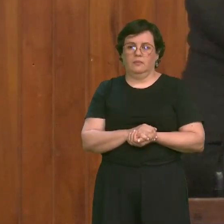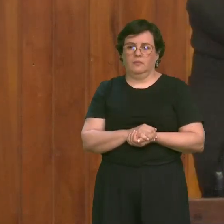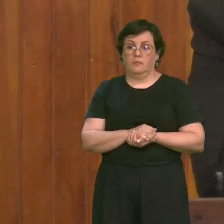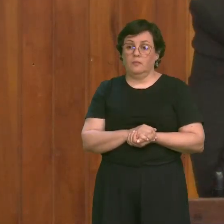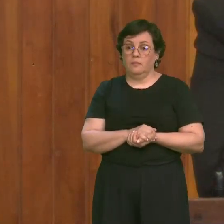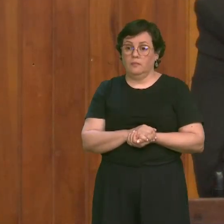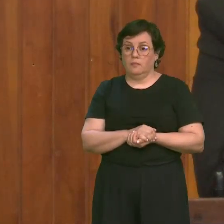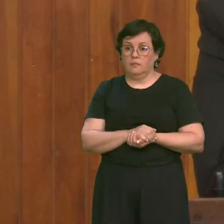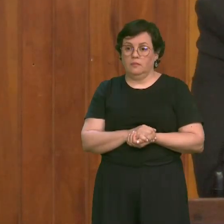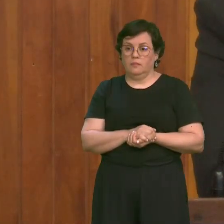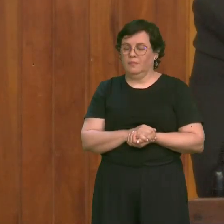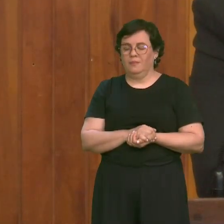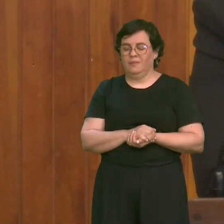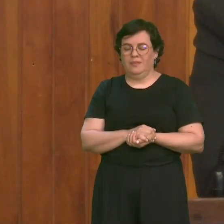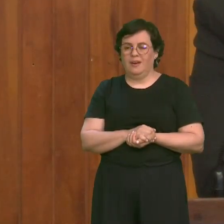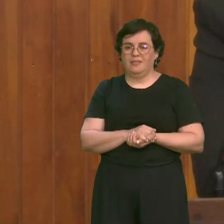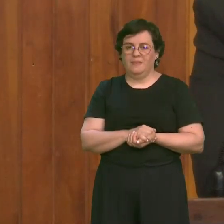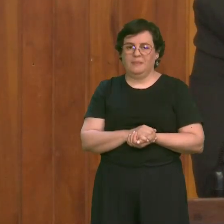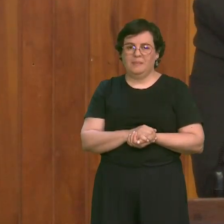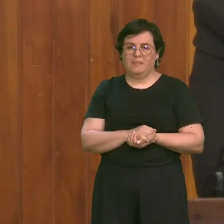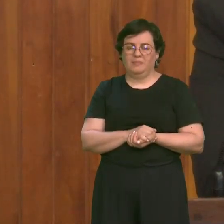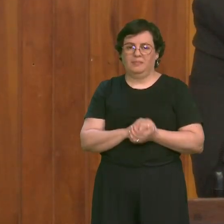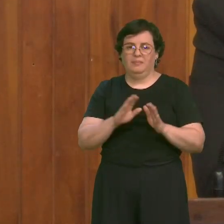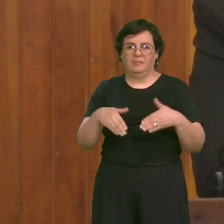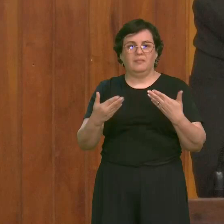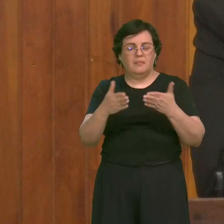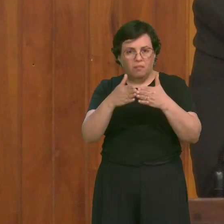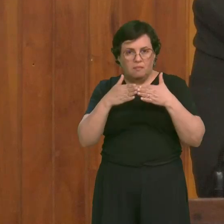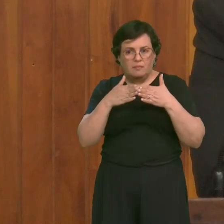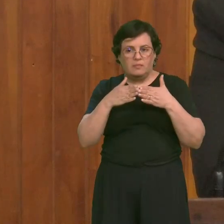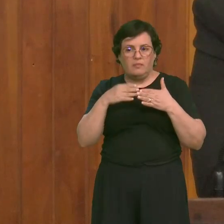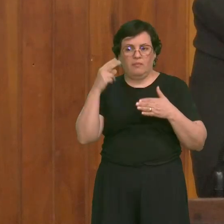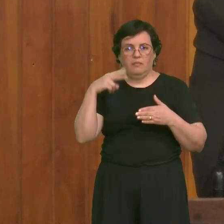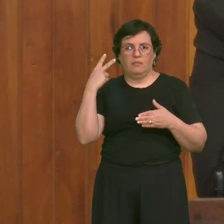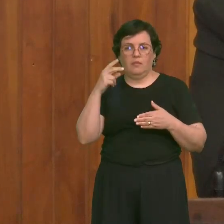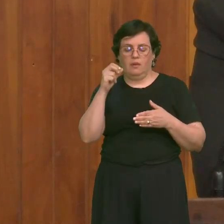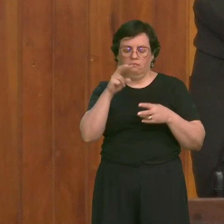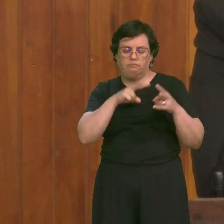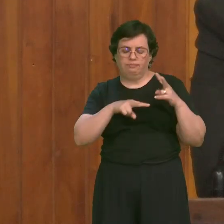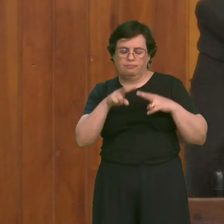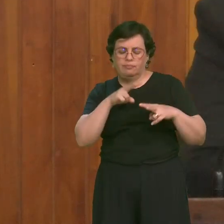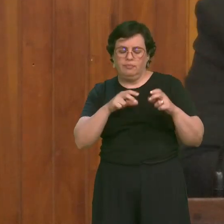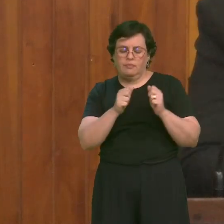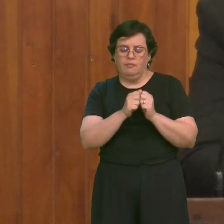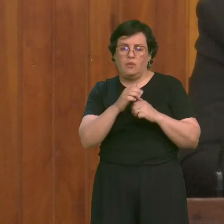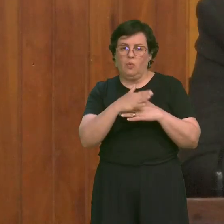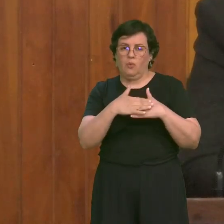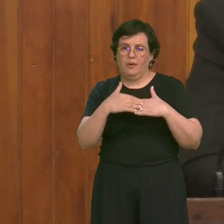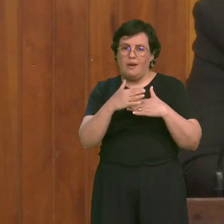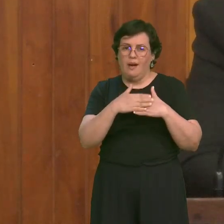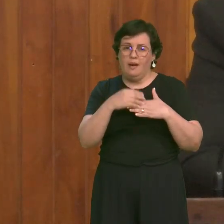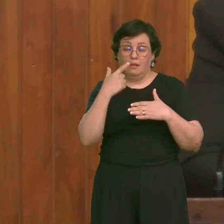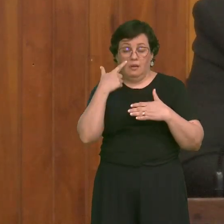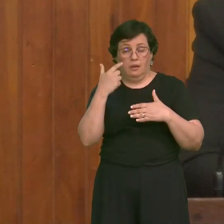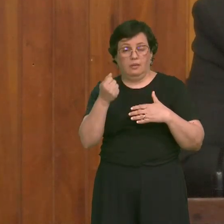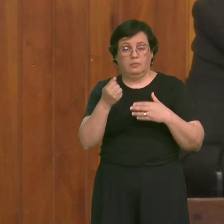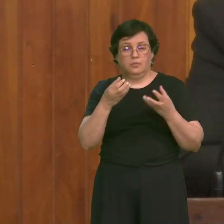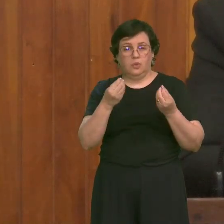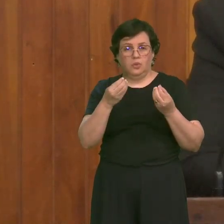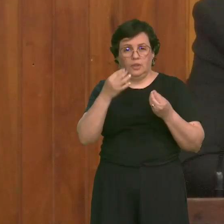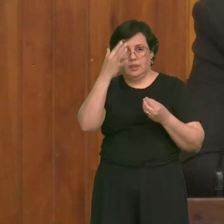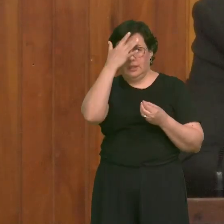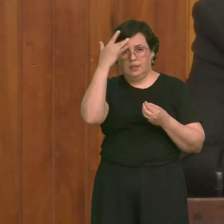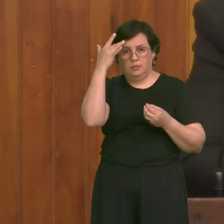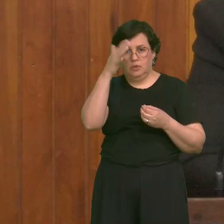então eu peço aí aos nobres colegas né que analisem com carinho tem um monte de